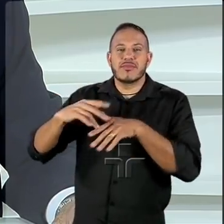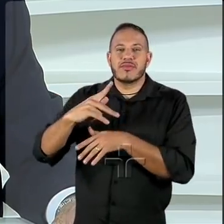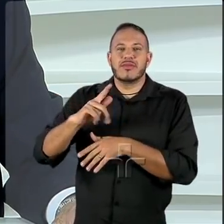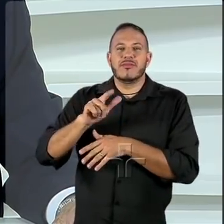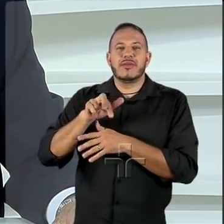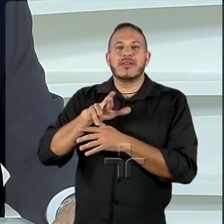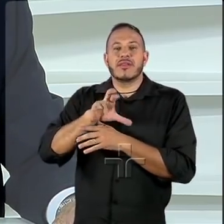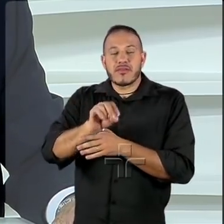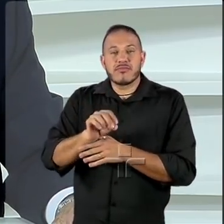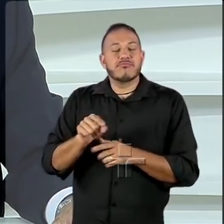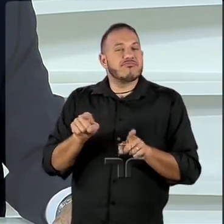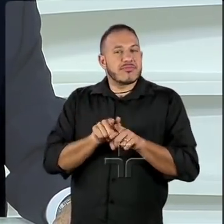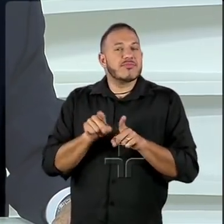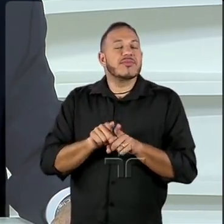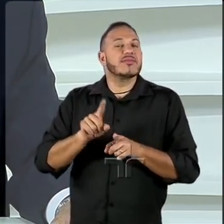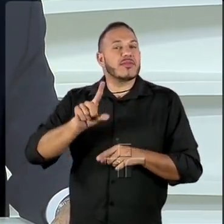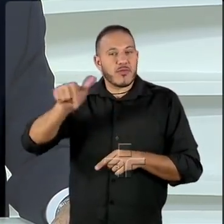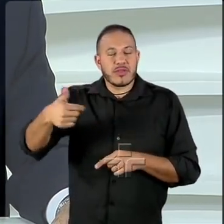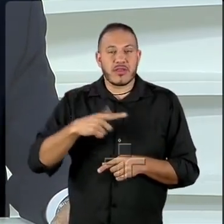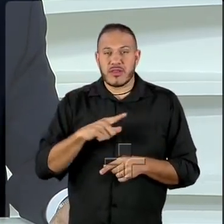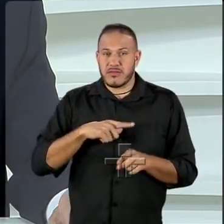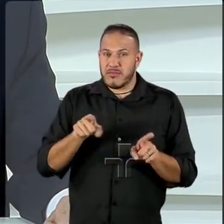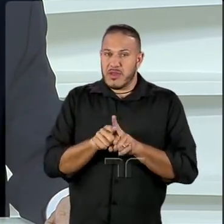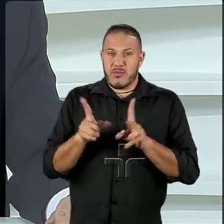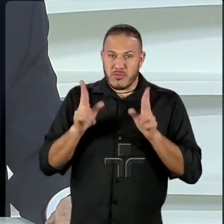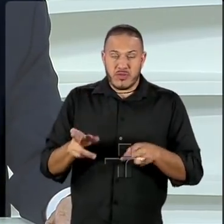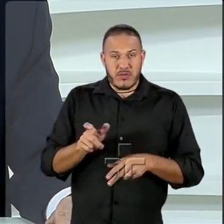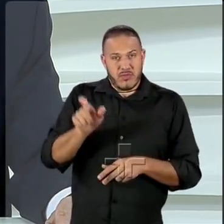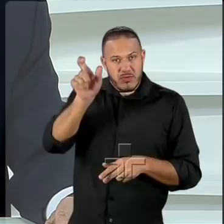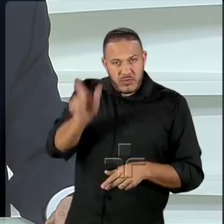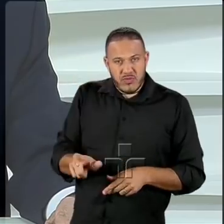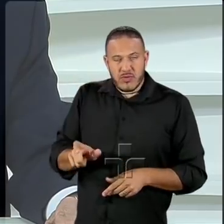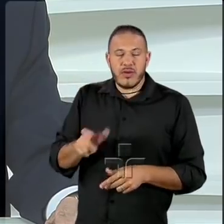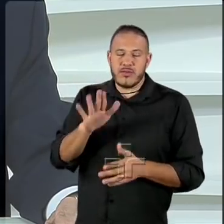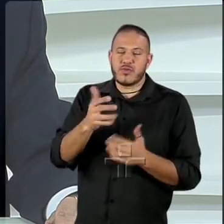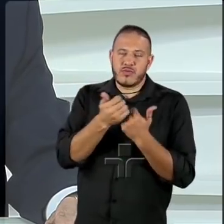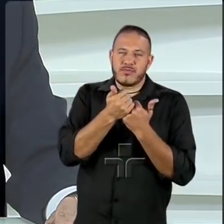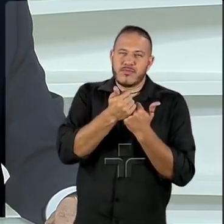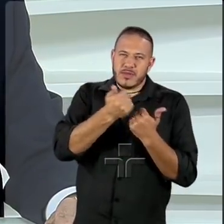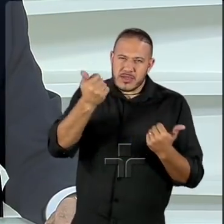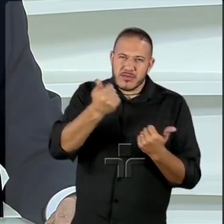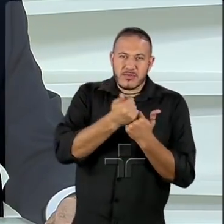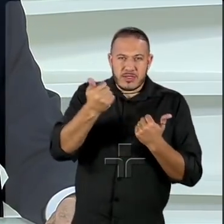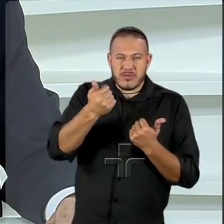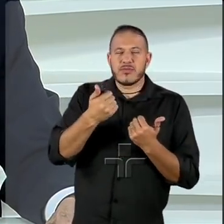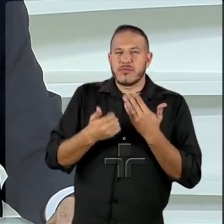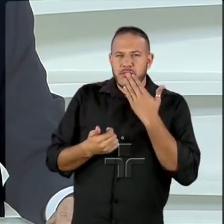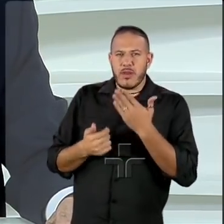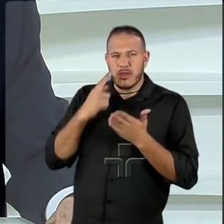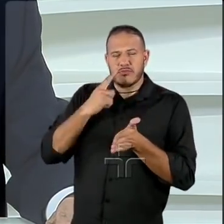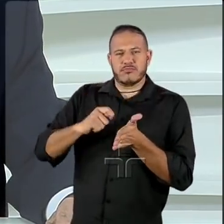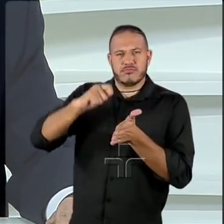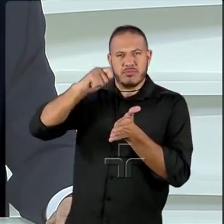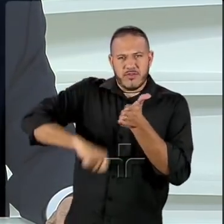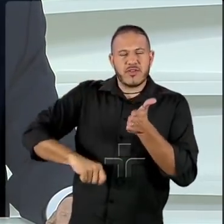E depois nós temos isso. Ao mesmo tempo que o juiz, que o ministro, pede vista